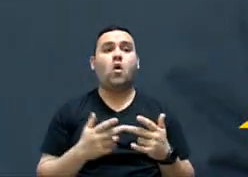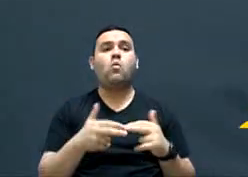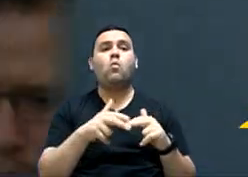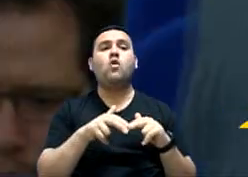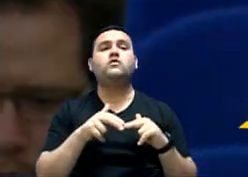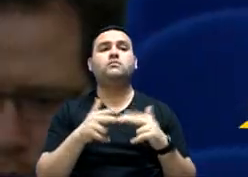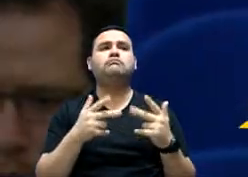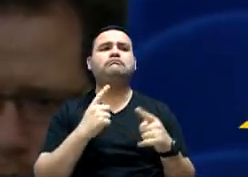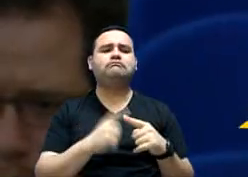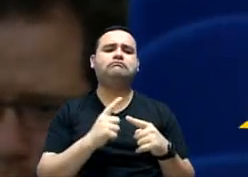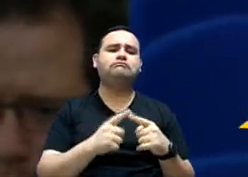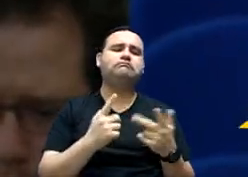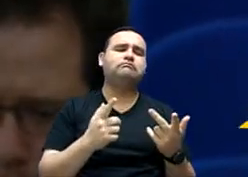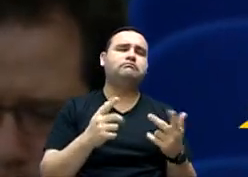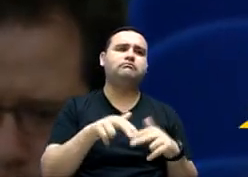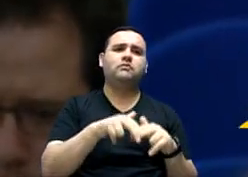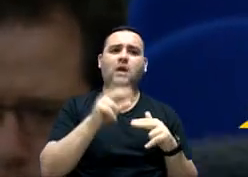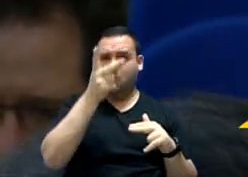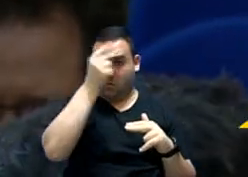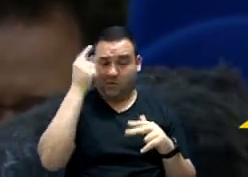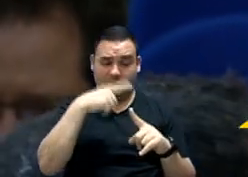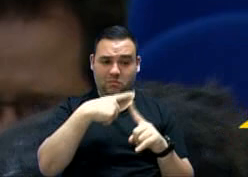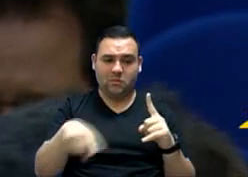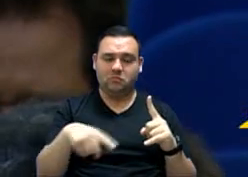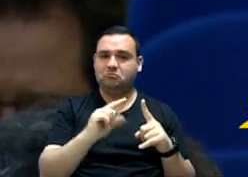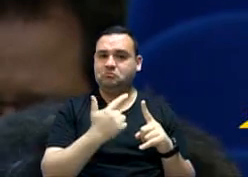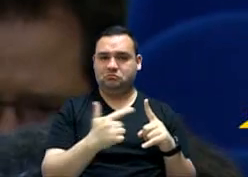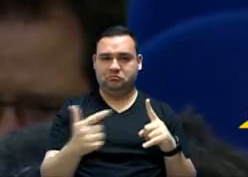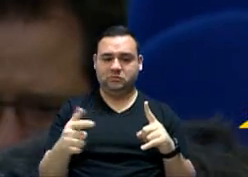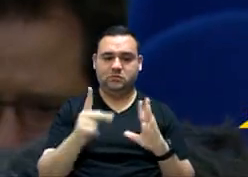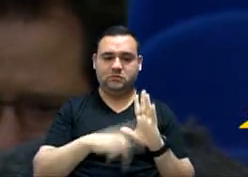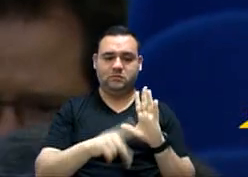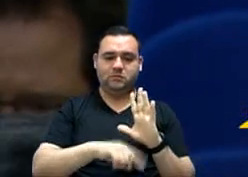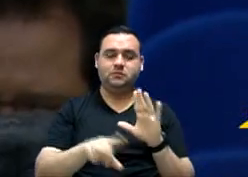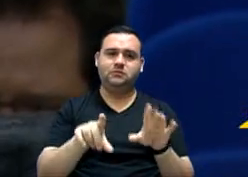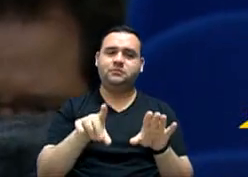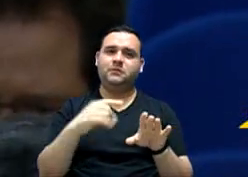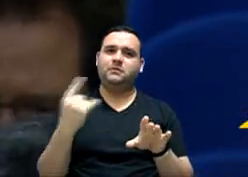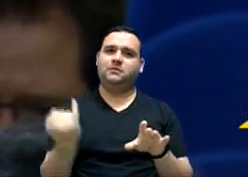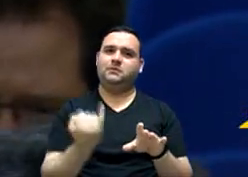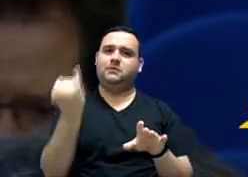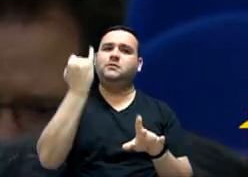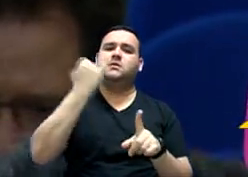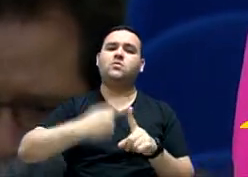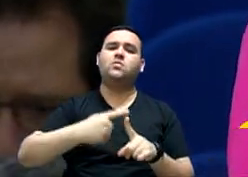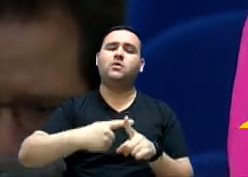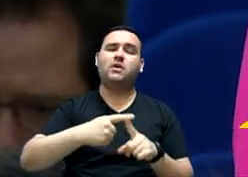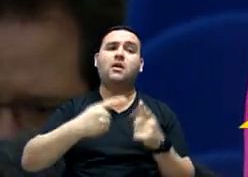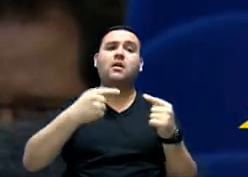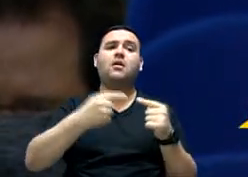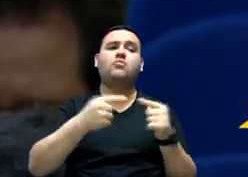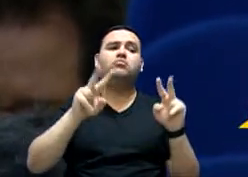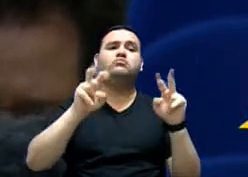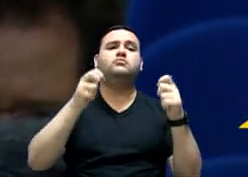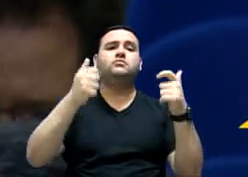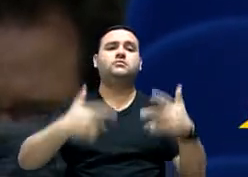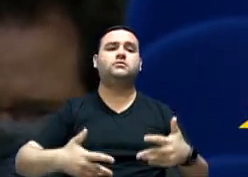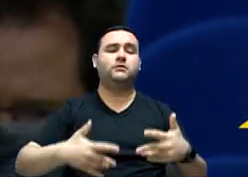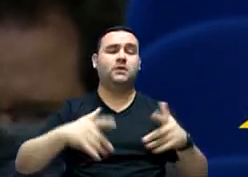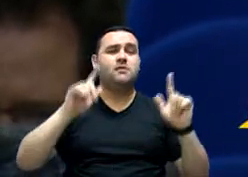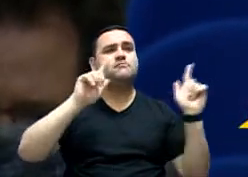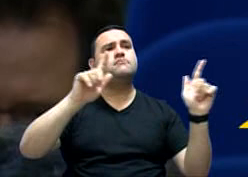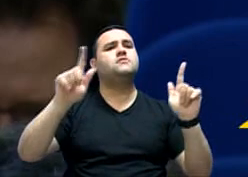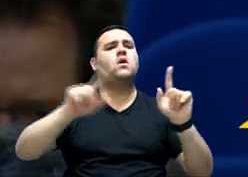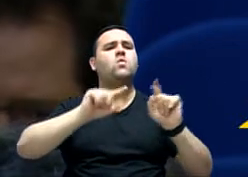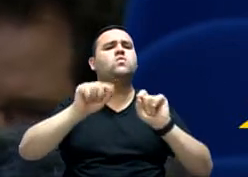motivo real da prefeitura ter vetado esse projeto, que ele é importante, porque ele trata aí de uma campanha.